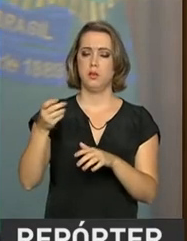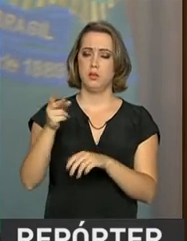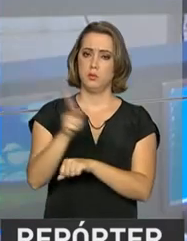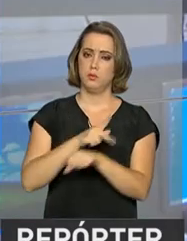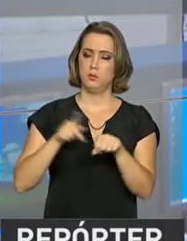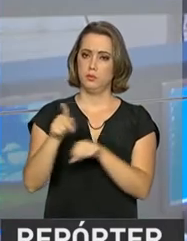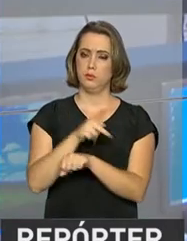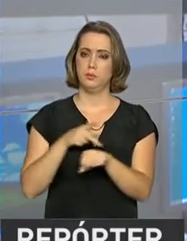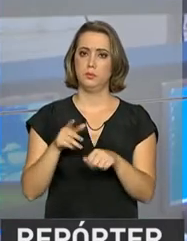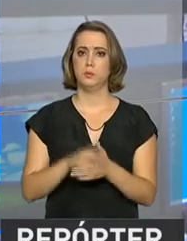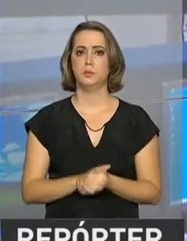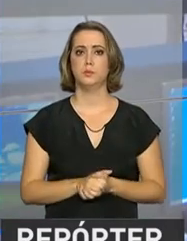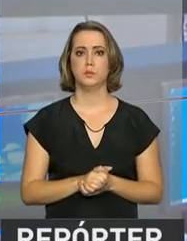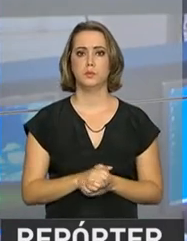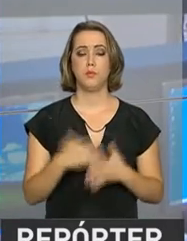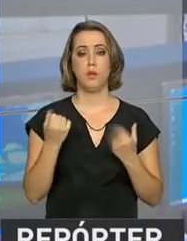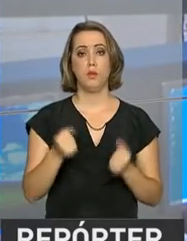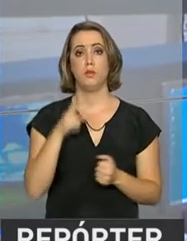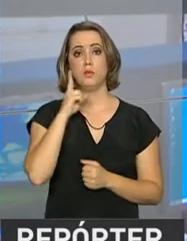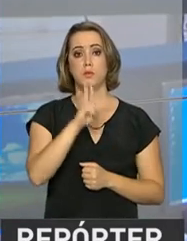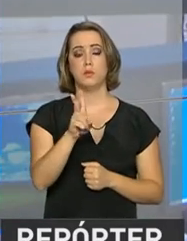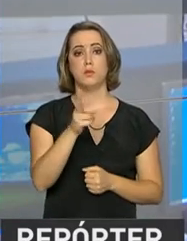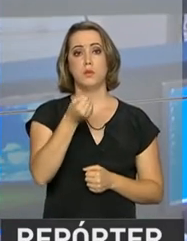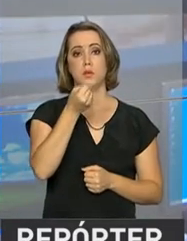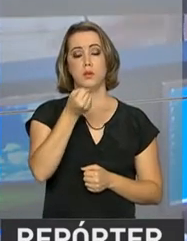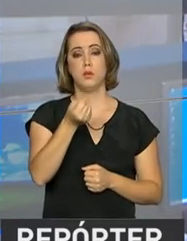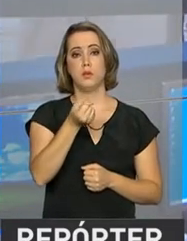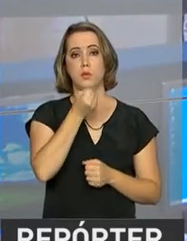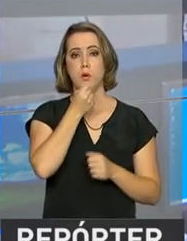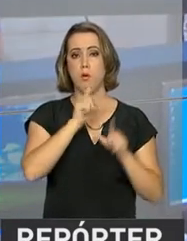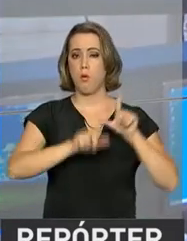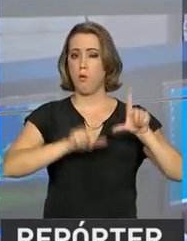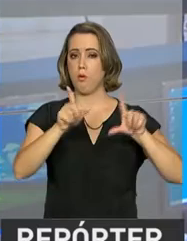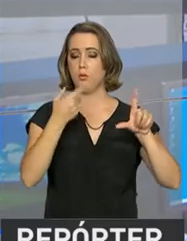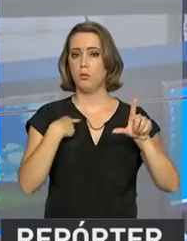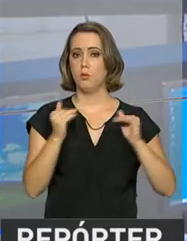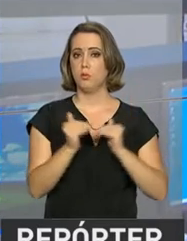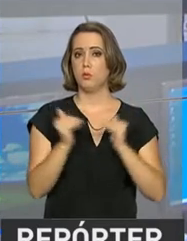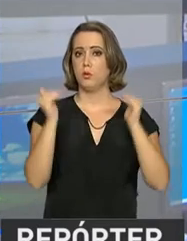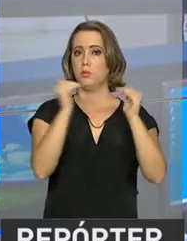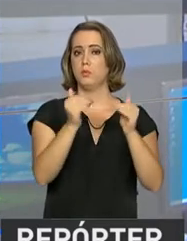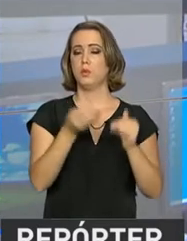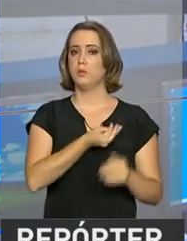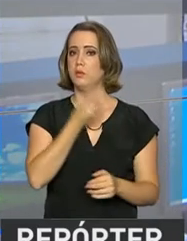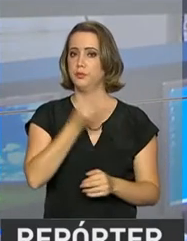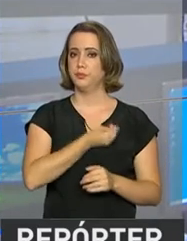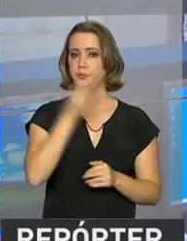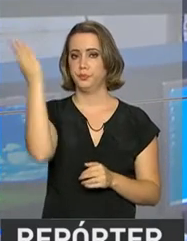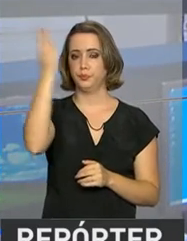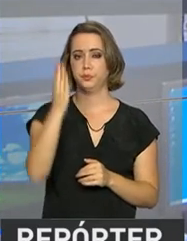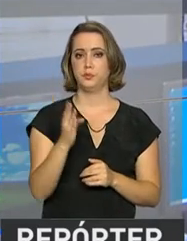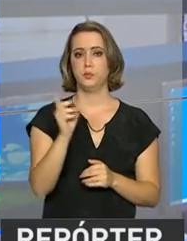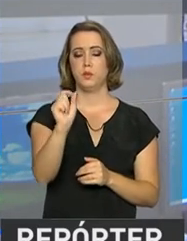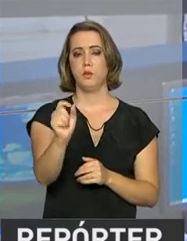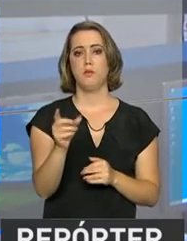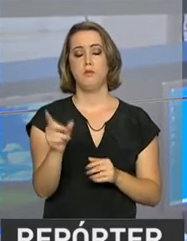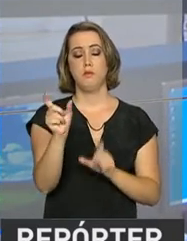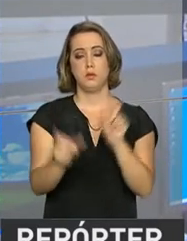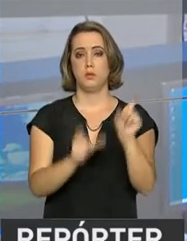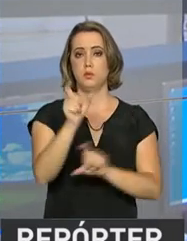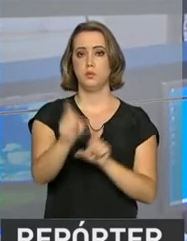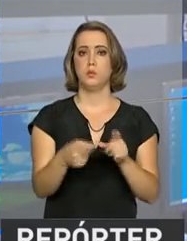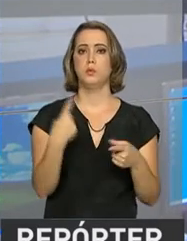país vamos ver agora uma reportagem sobre o aumento na expectativa de vida dos brasileiros uma das razões que